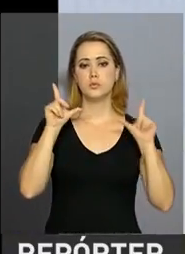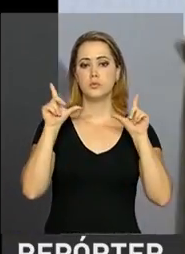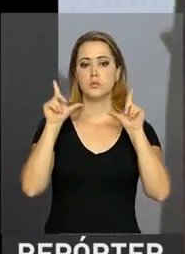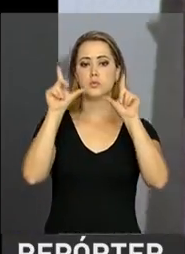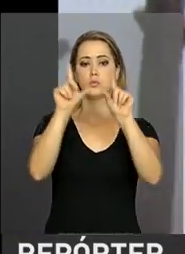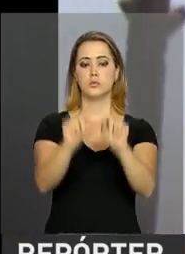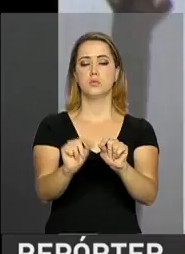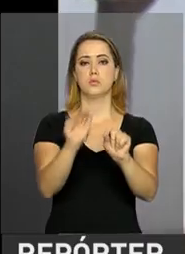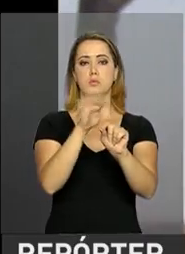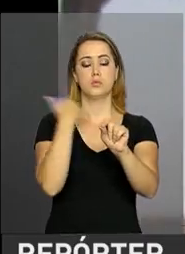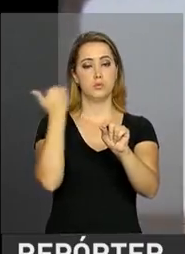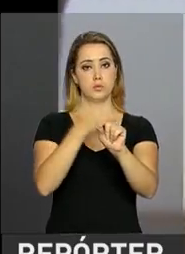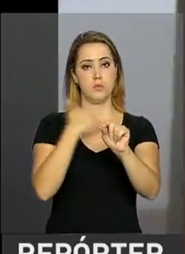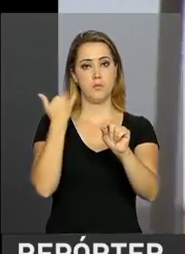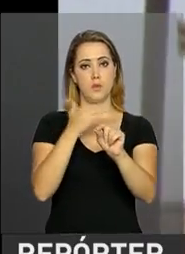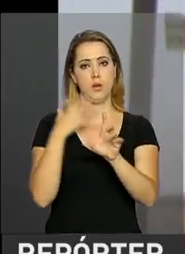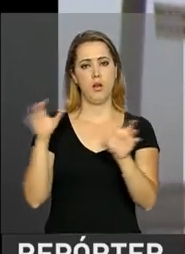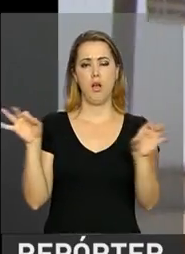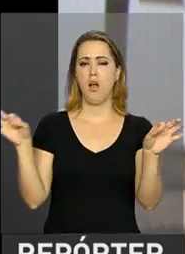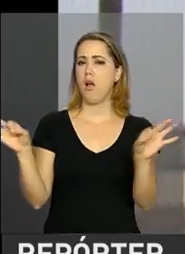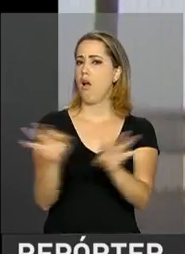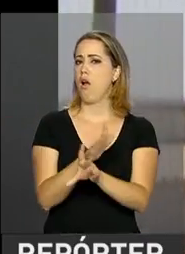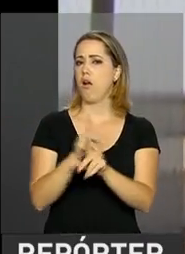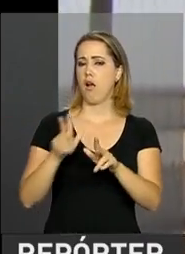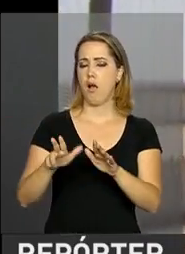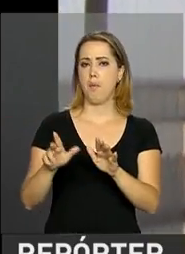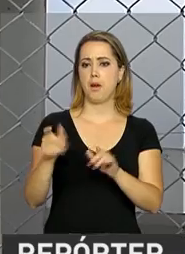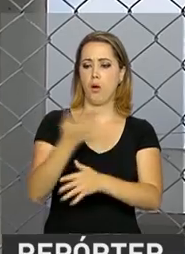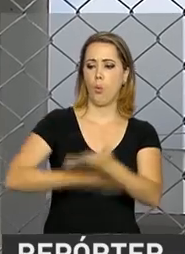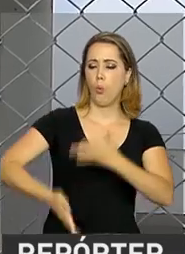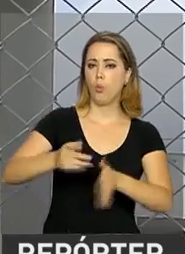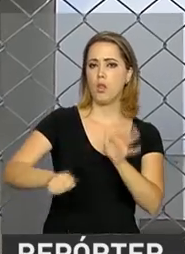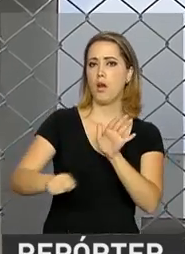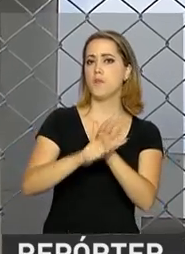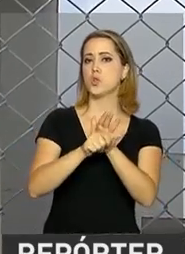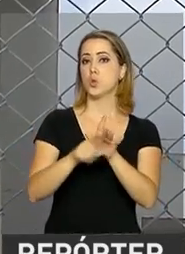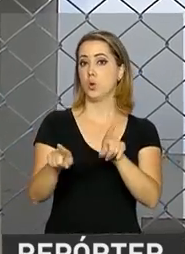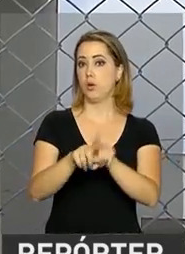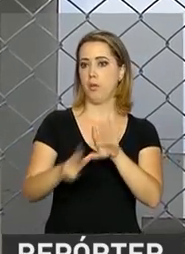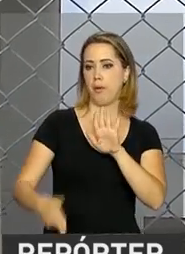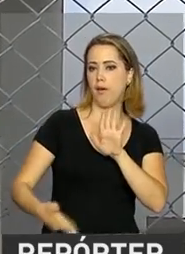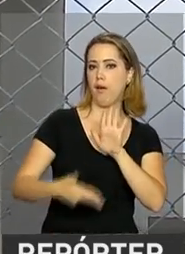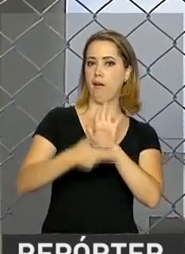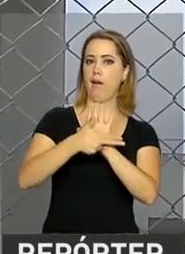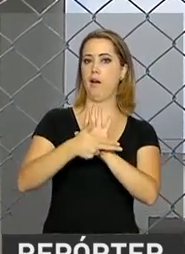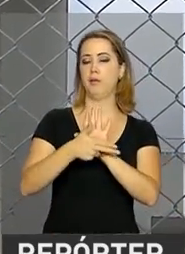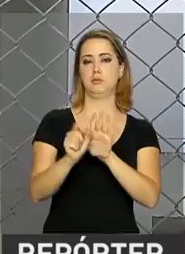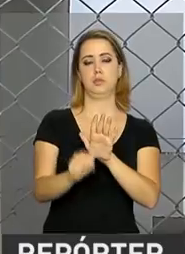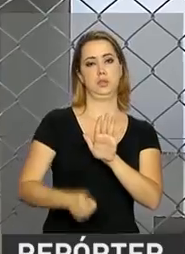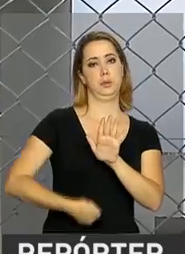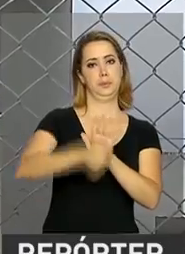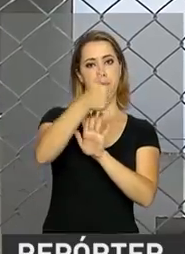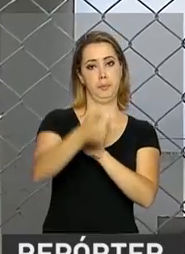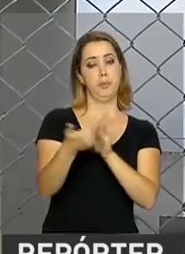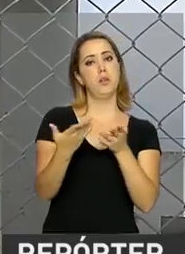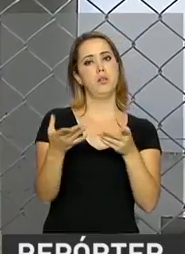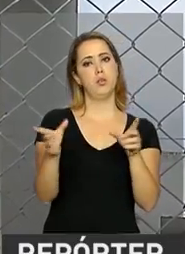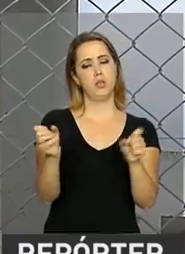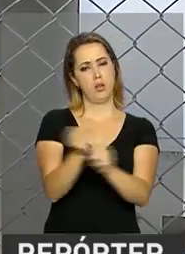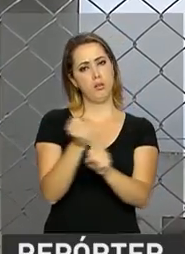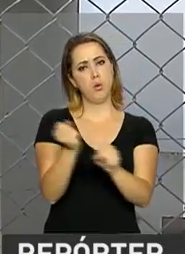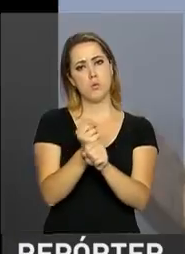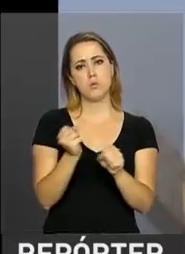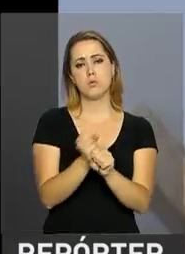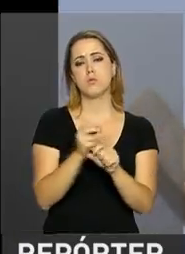homicídios combate à criminalidade ao tráfico de drogas e armas modernização dos presídios tudo isso com cooperação